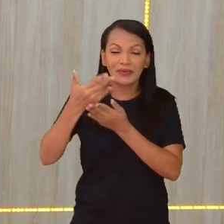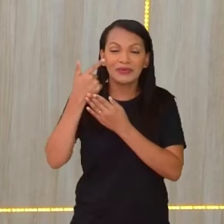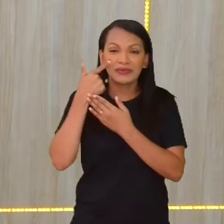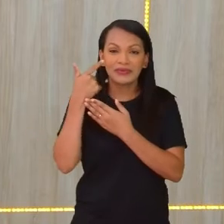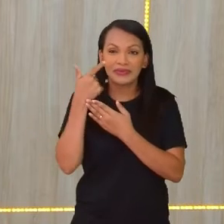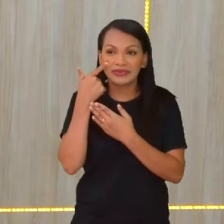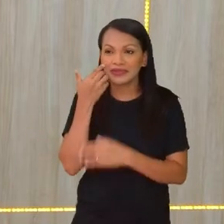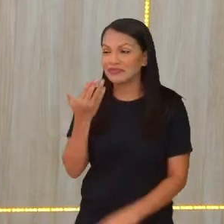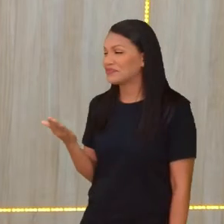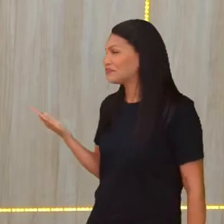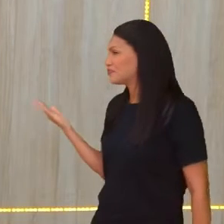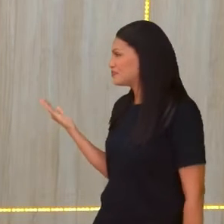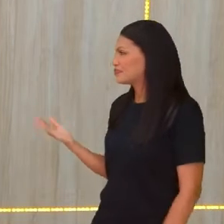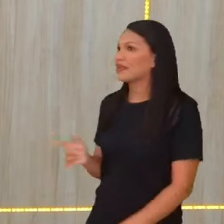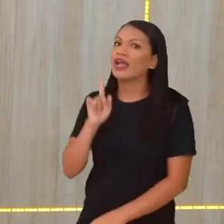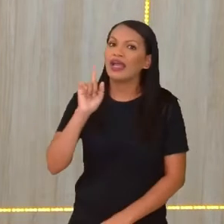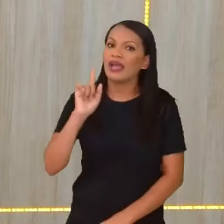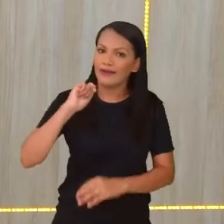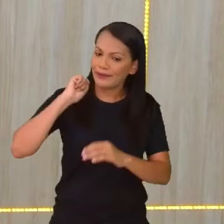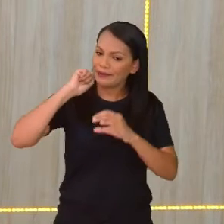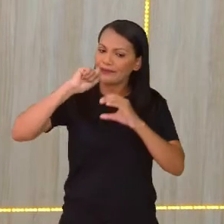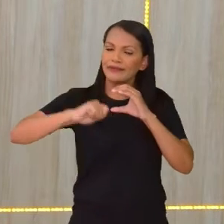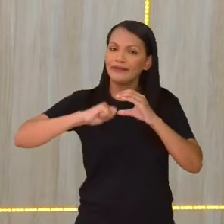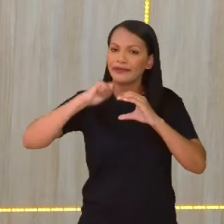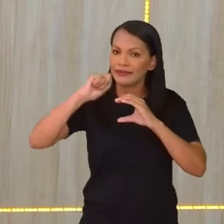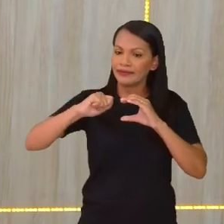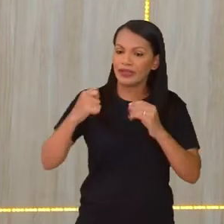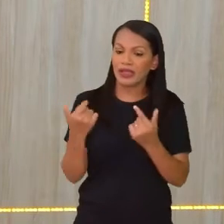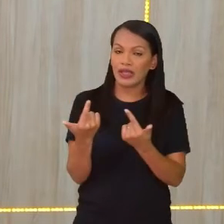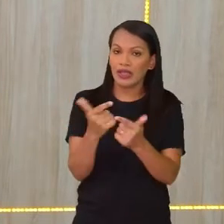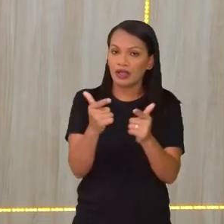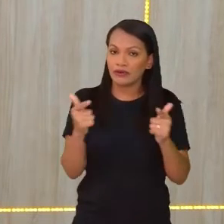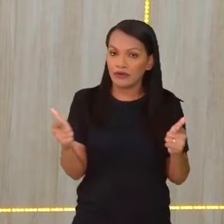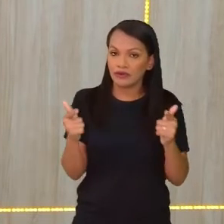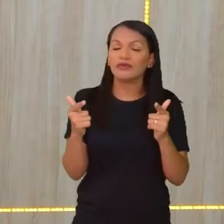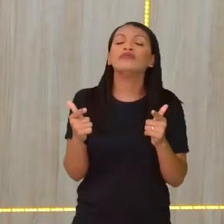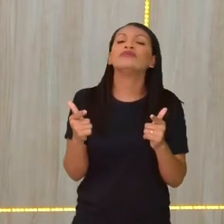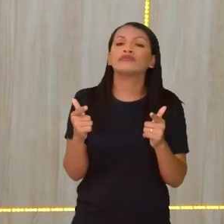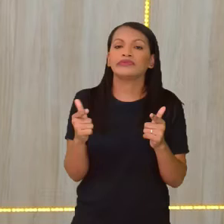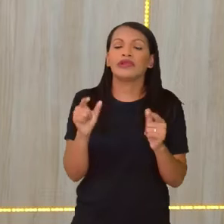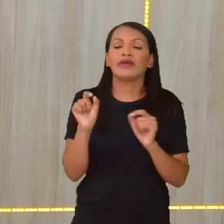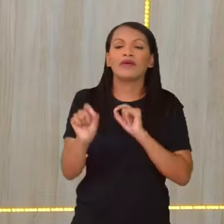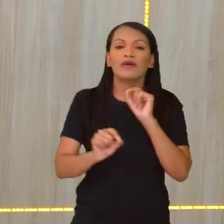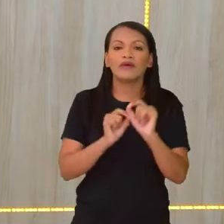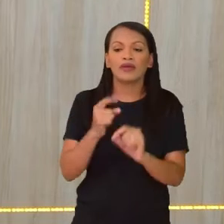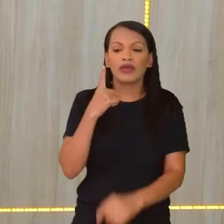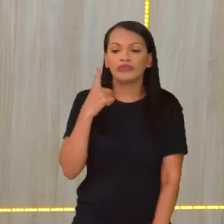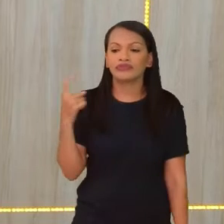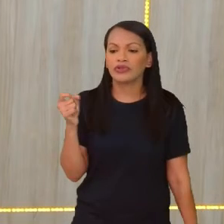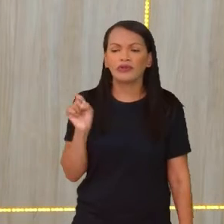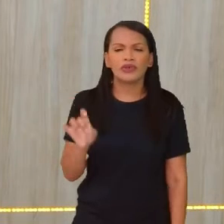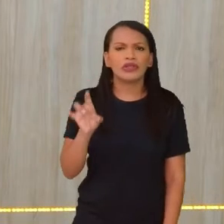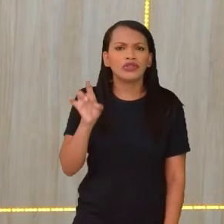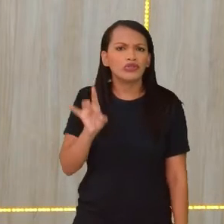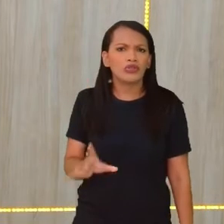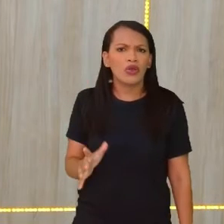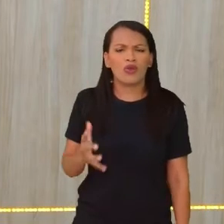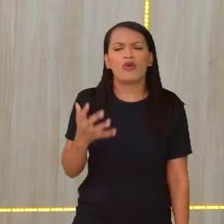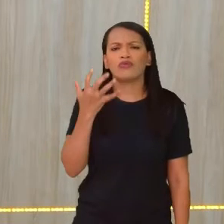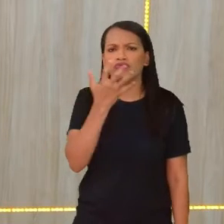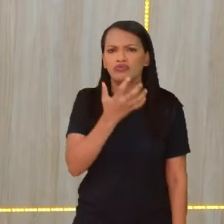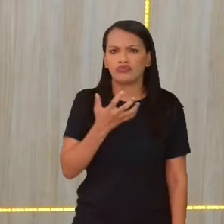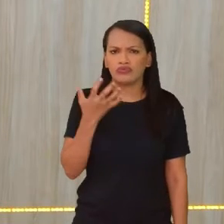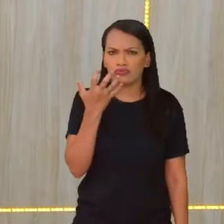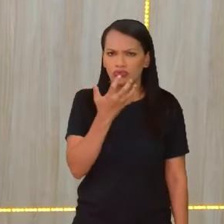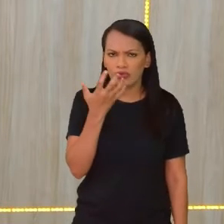pequeno vídeo. É um vídeo que não tem áudio, tem apenas um som, né, da música de fundo,